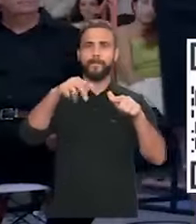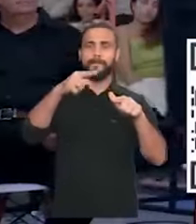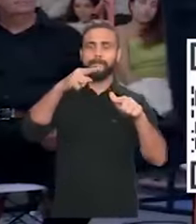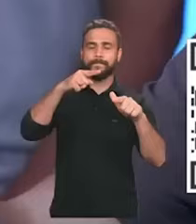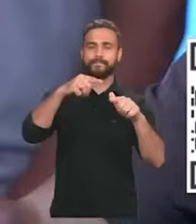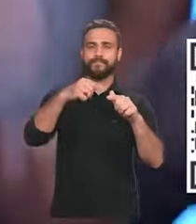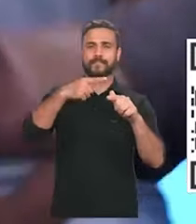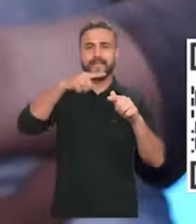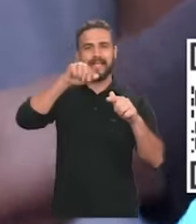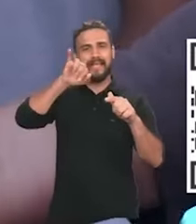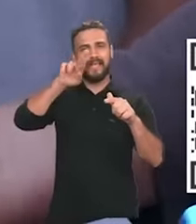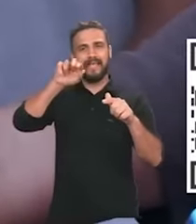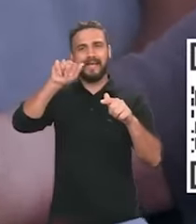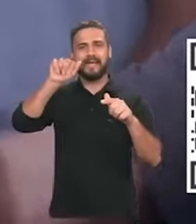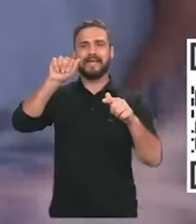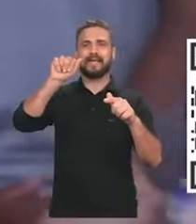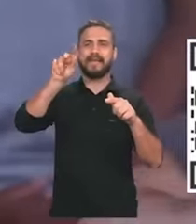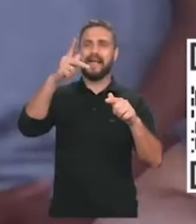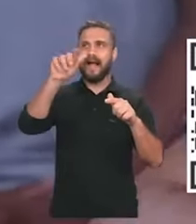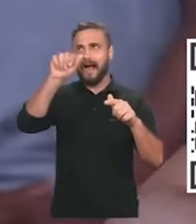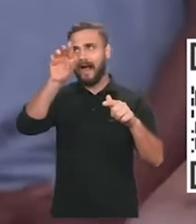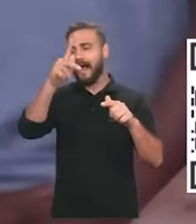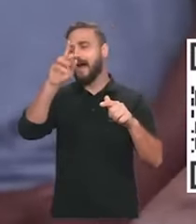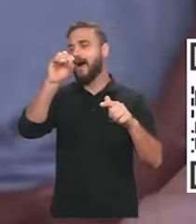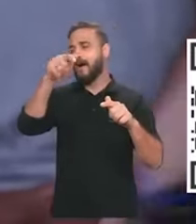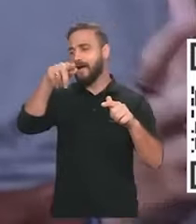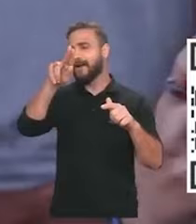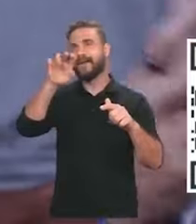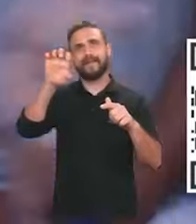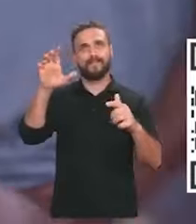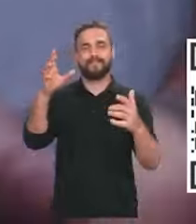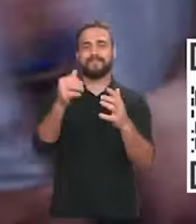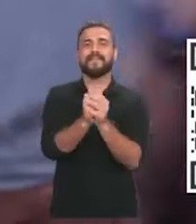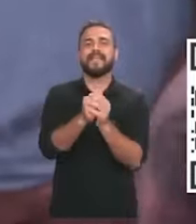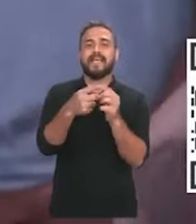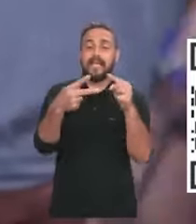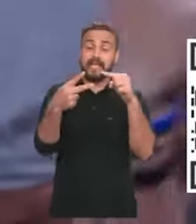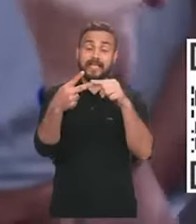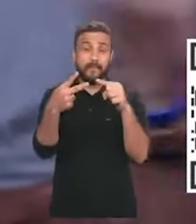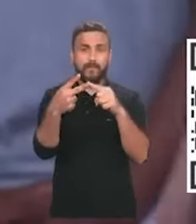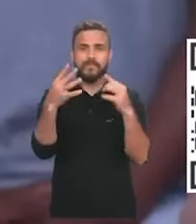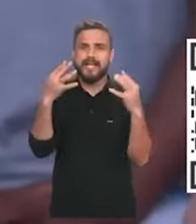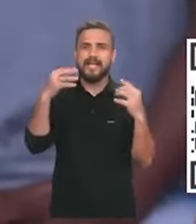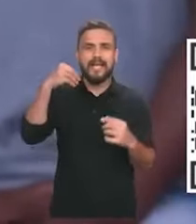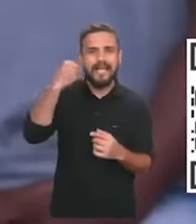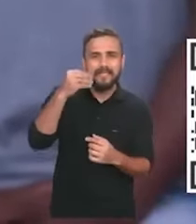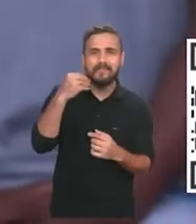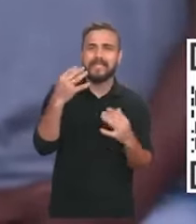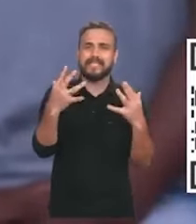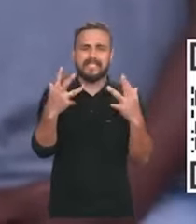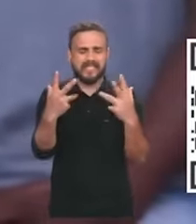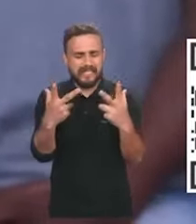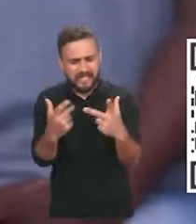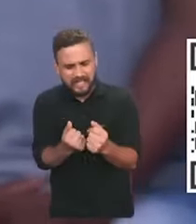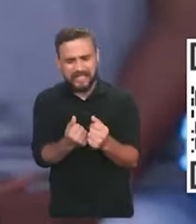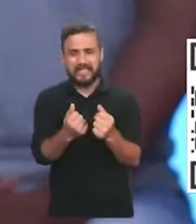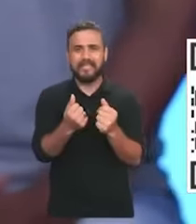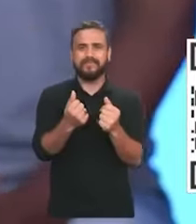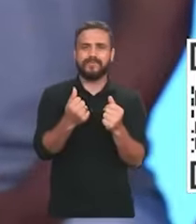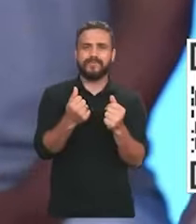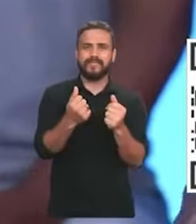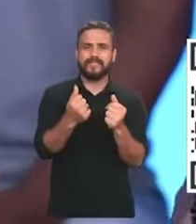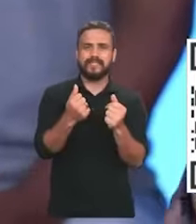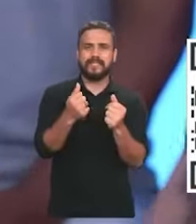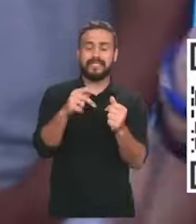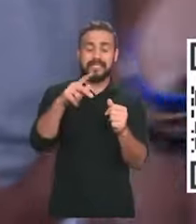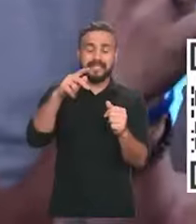Porque muitos peregrinos fazem um caminho, vivem experiências incríveis com os elementos que o caminho proporciona, só que chega em Santiago